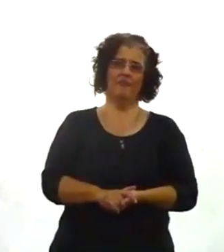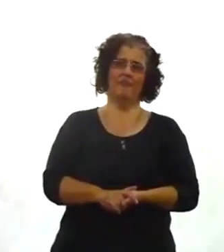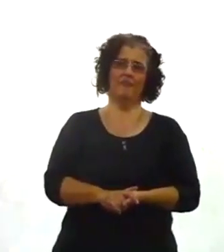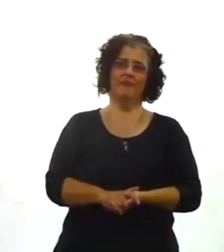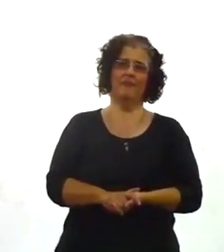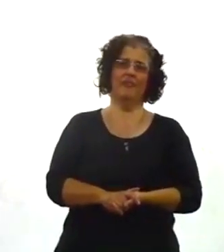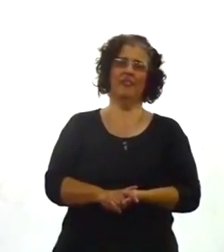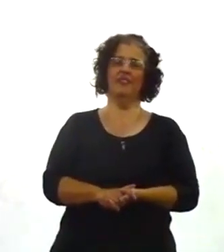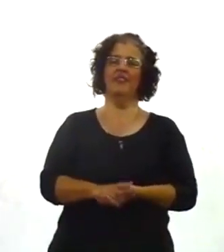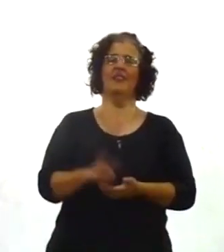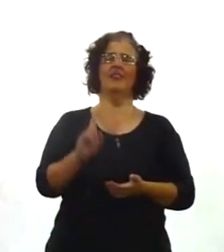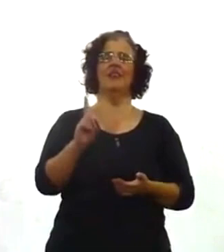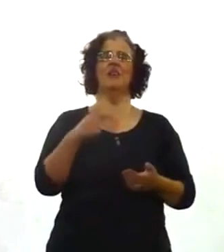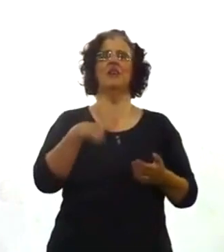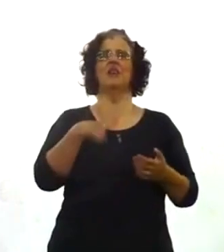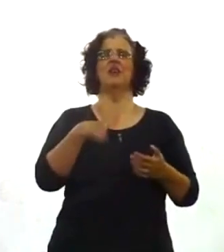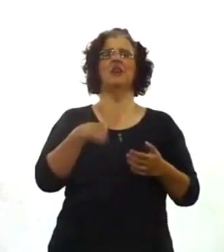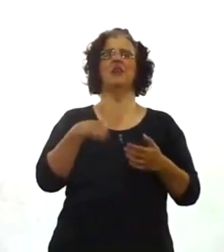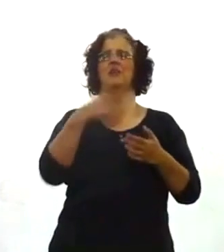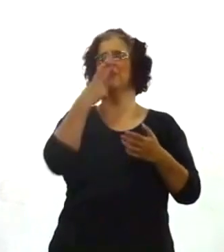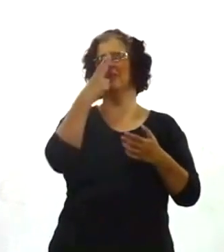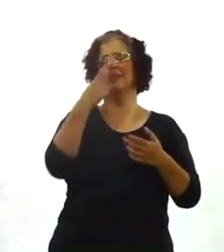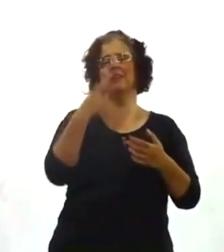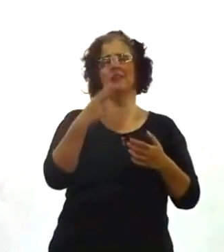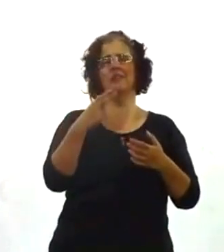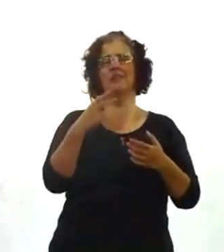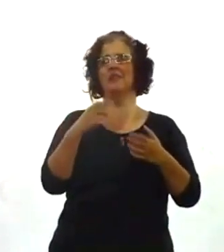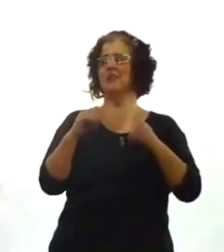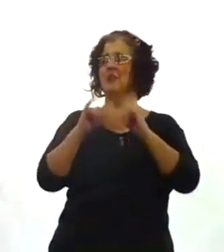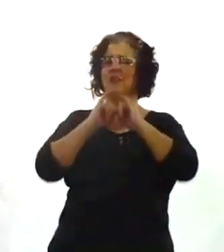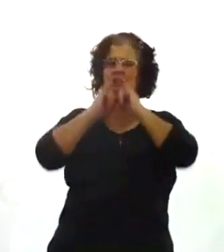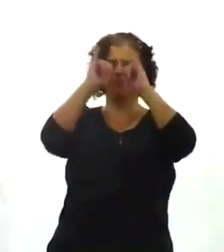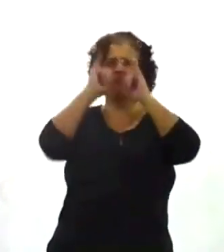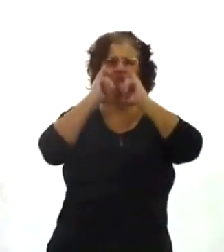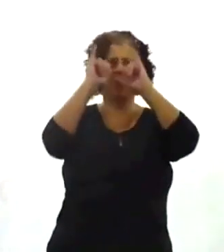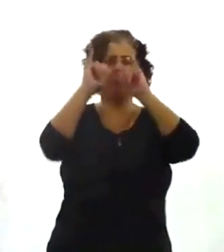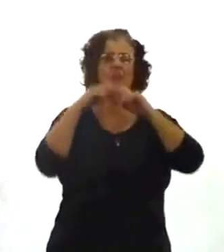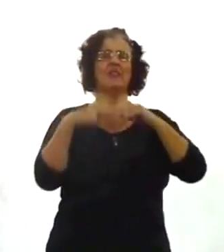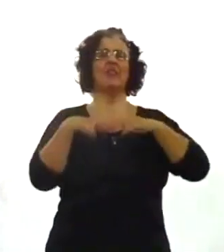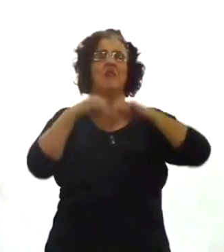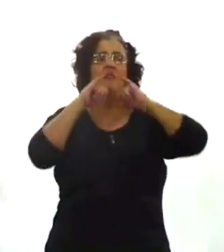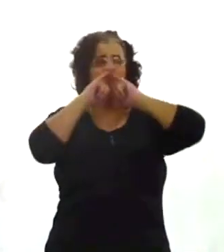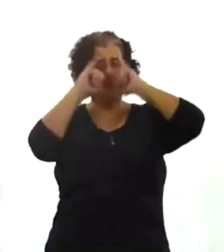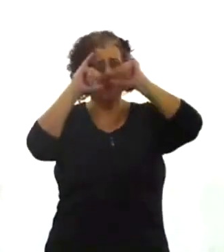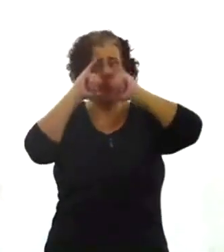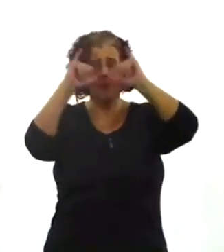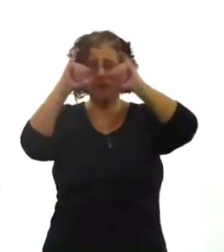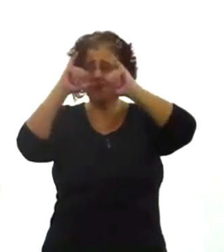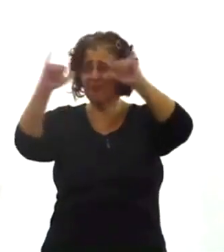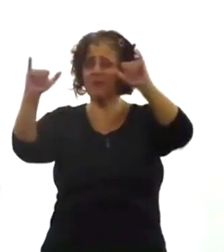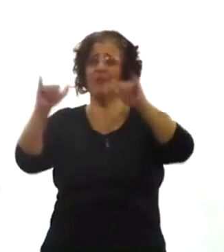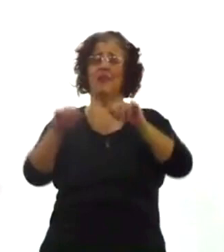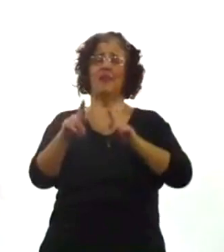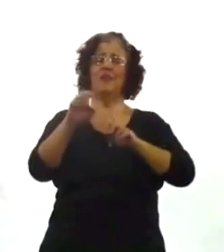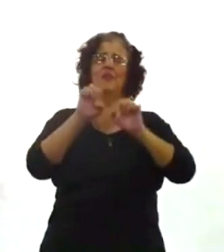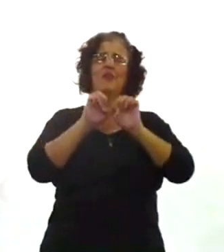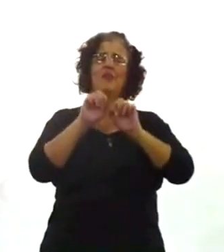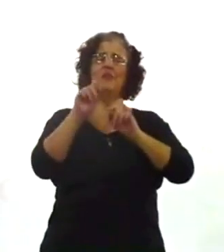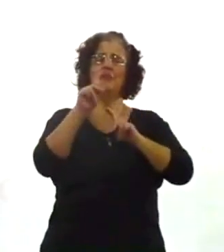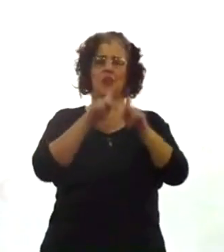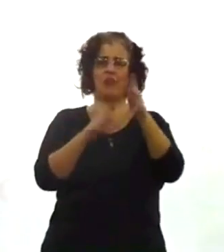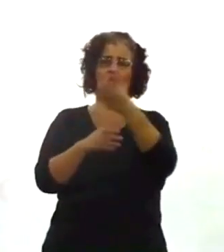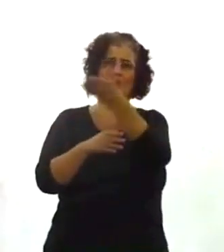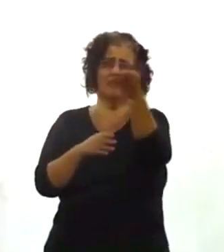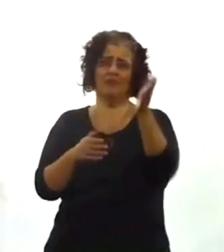tendo-a como preciosa, para pregar o evangelho a vocês. Ele diz isso aos Tessalonicenses: eu vos amei como um pai